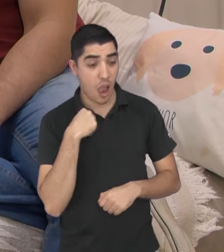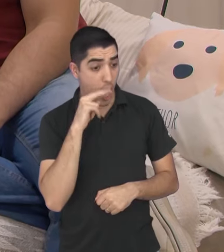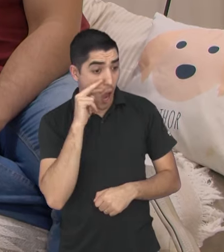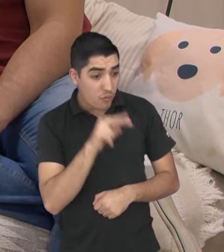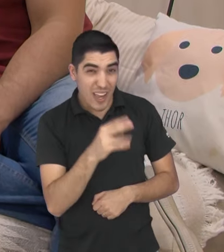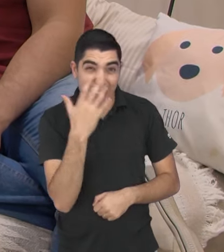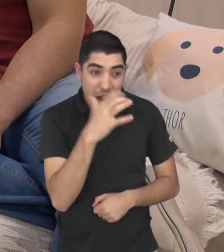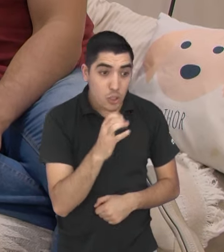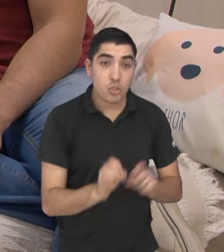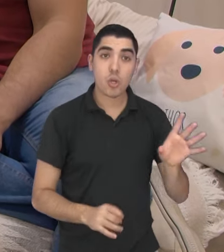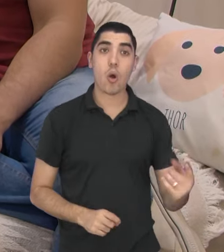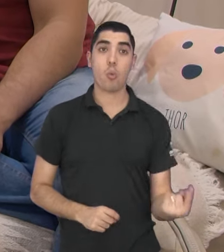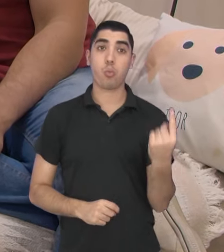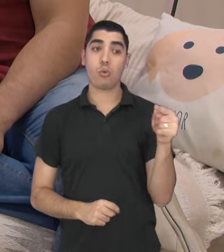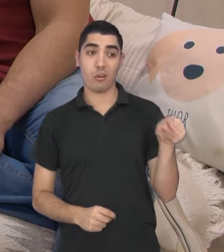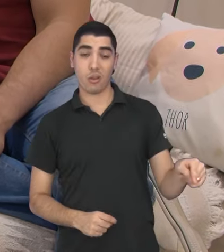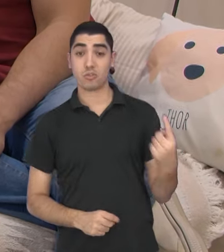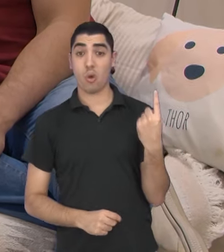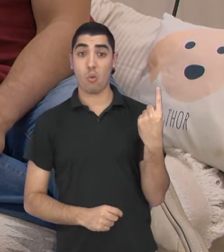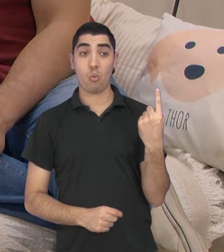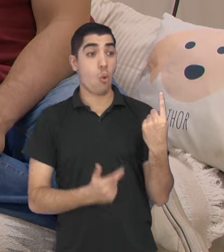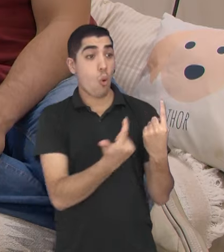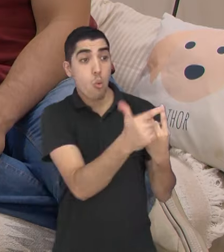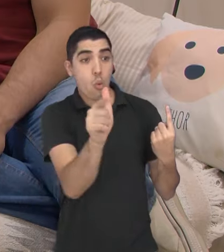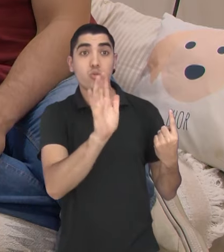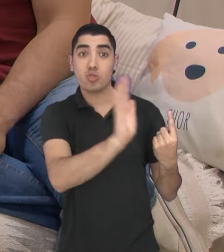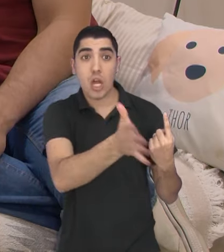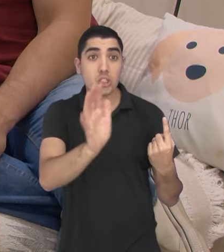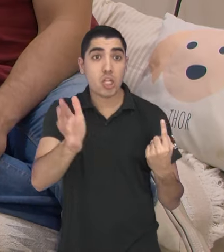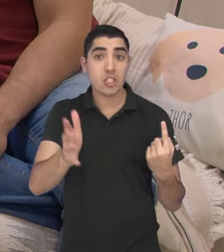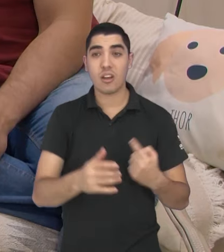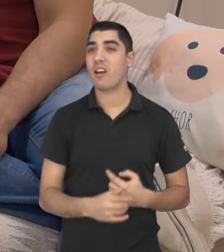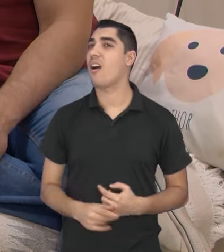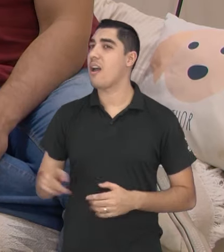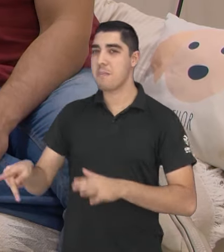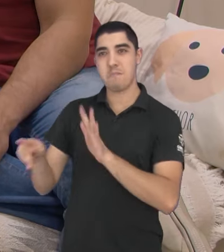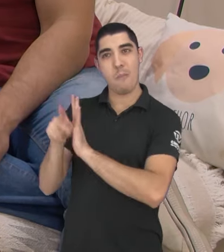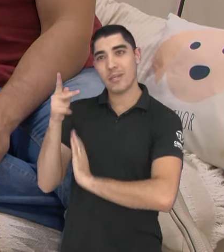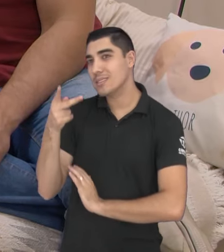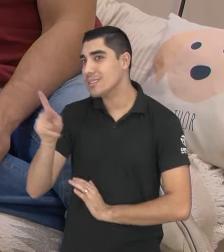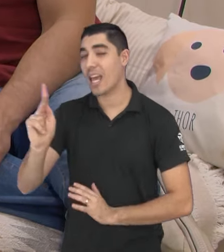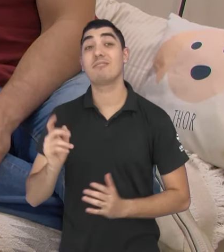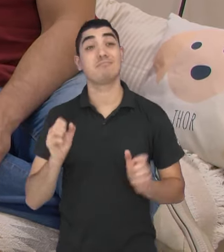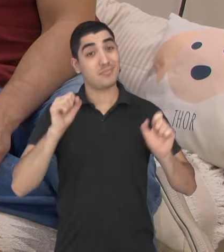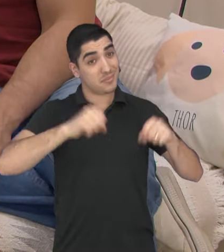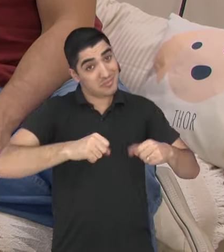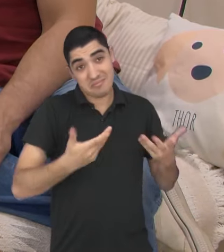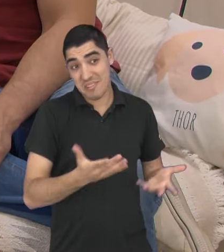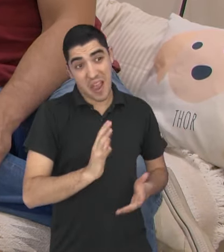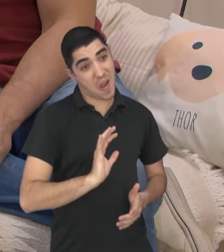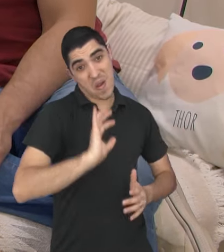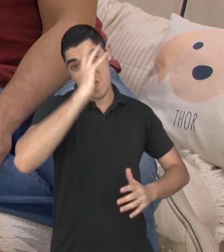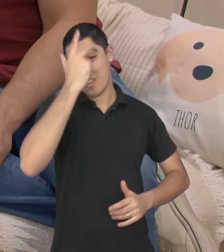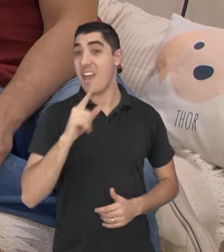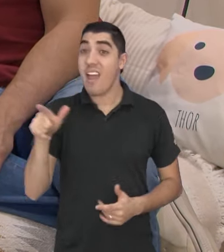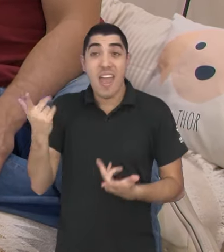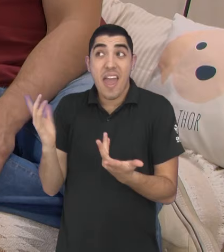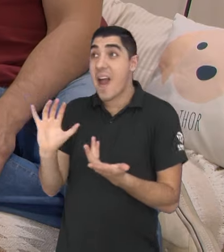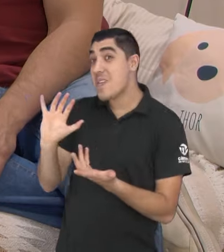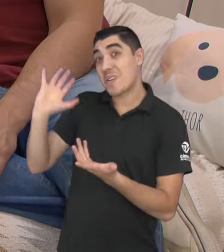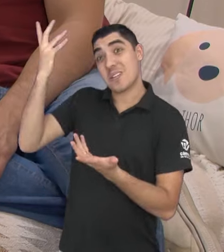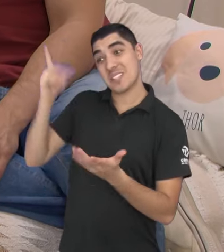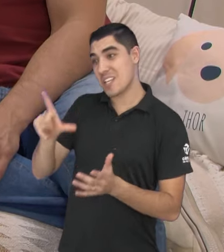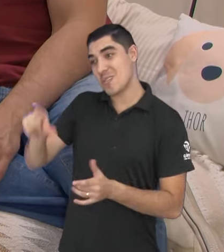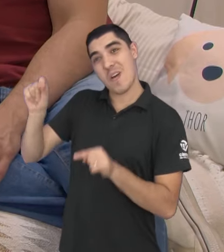tinha ele disponível. Não tinha mais nenhum. Era pra ser seu. Era o nosso, exatamente. É o destino. É o destino.